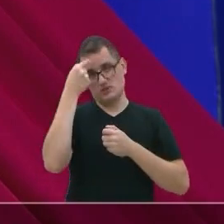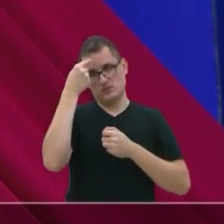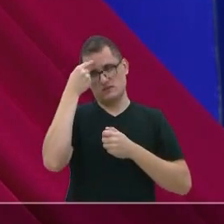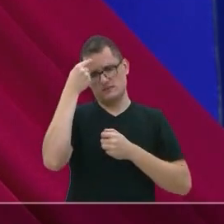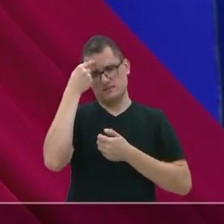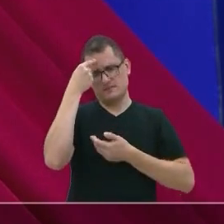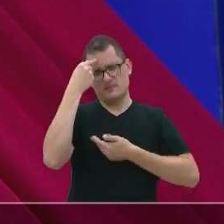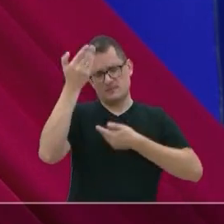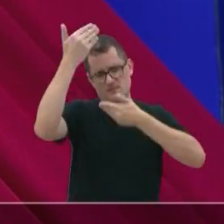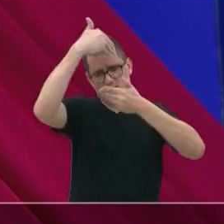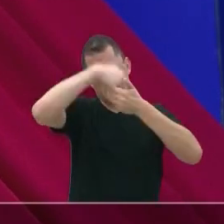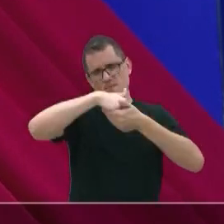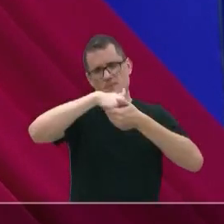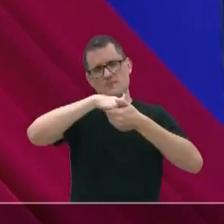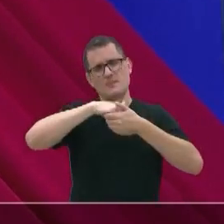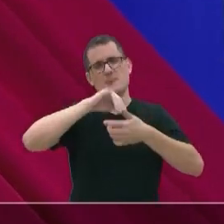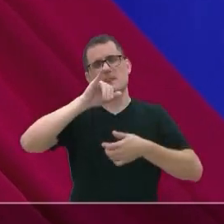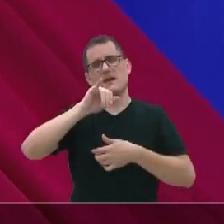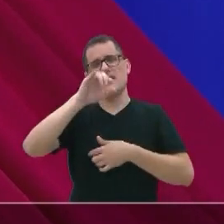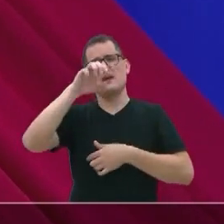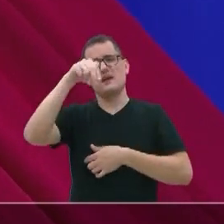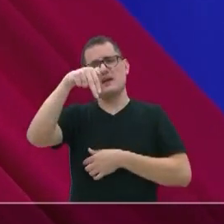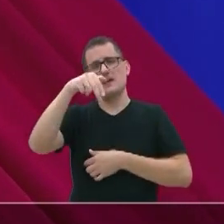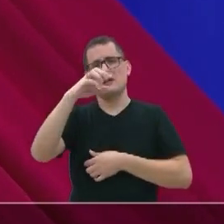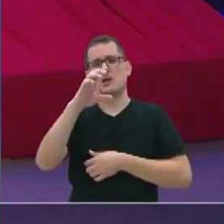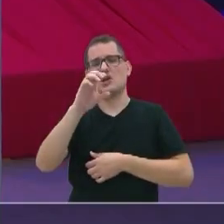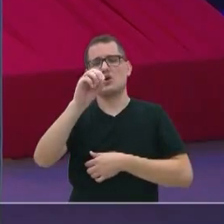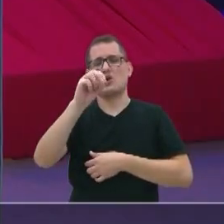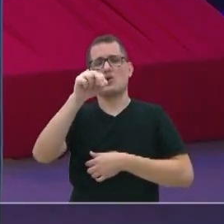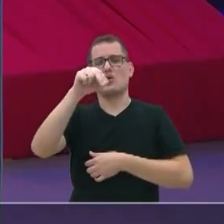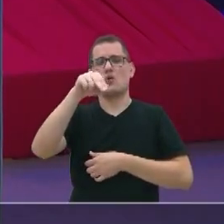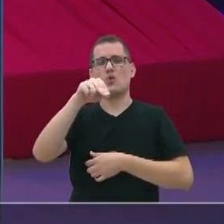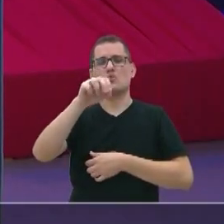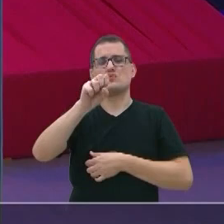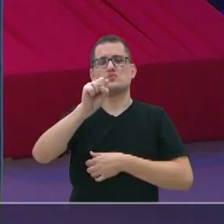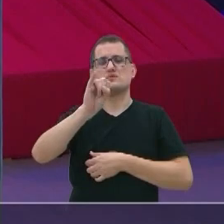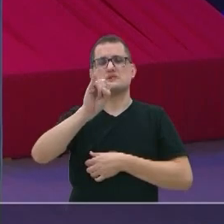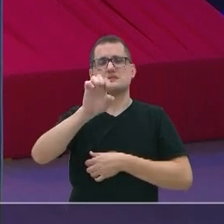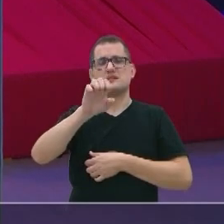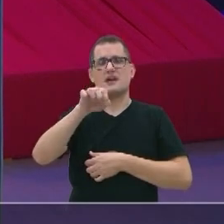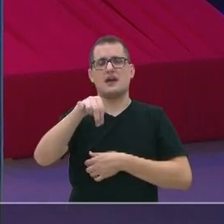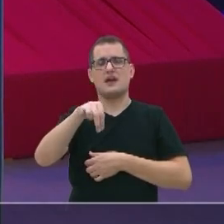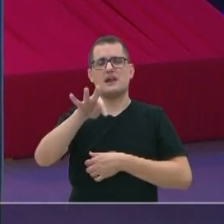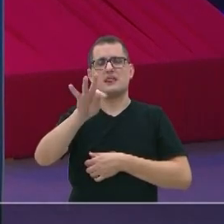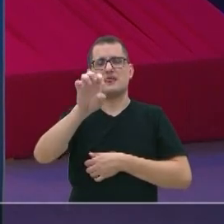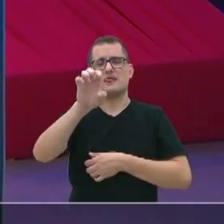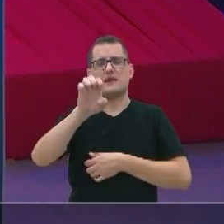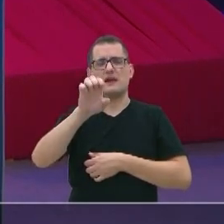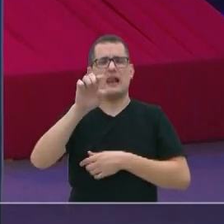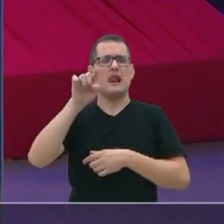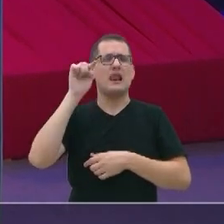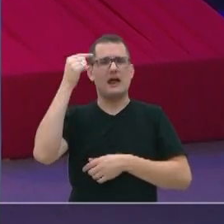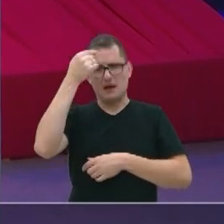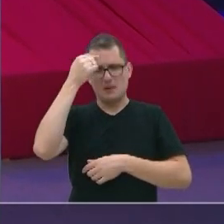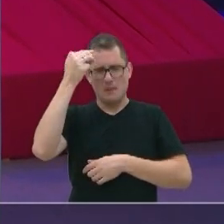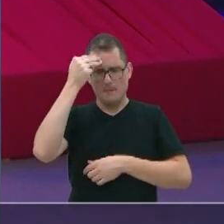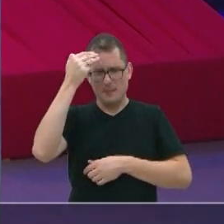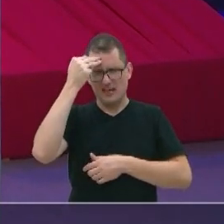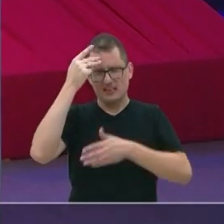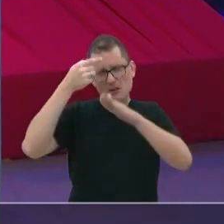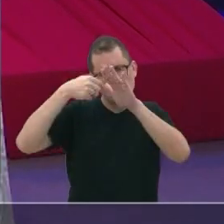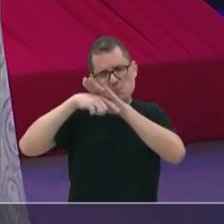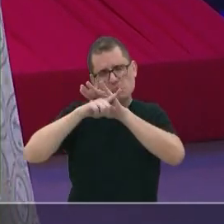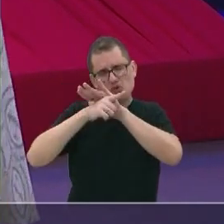No nosso inconsciente, na profundeza da mente humana, existem